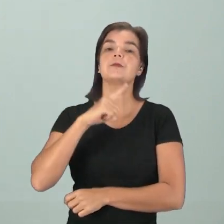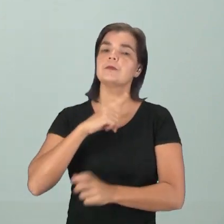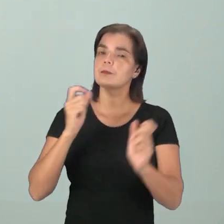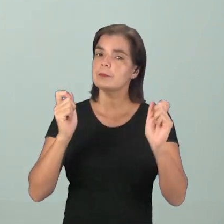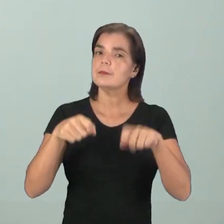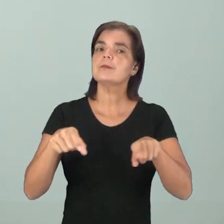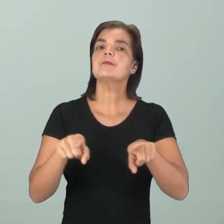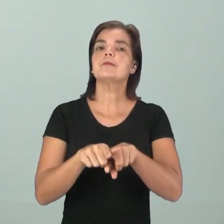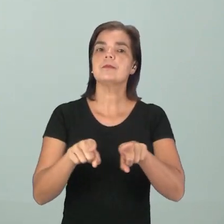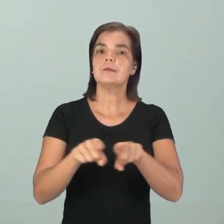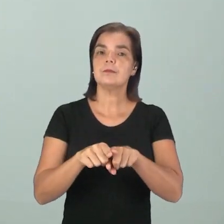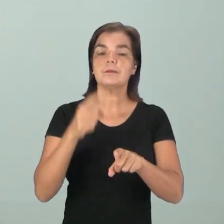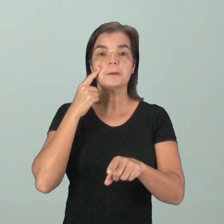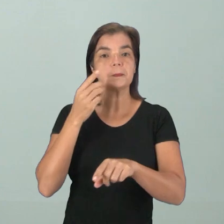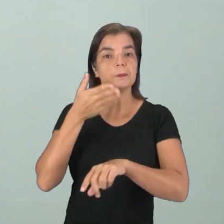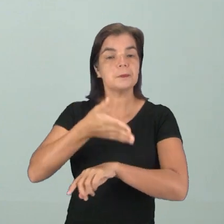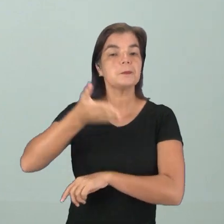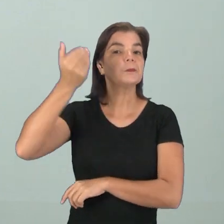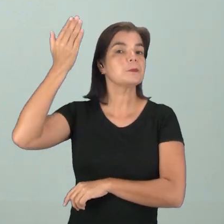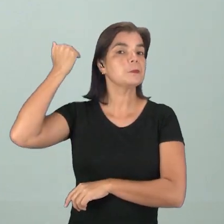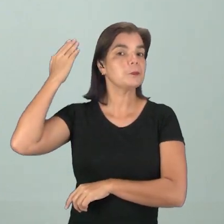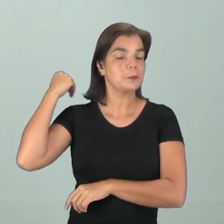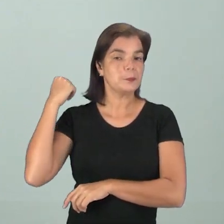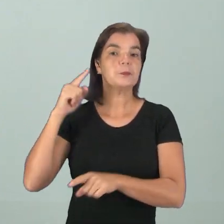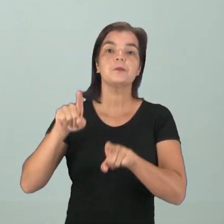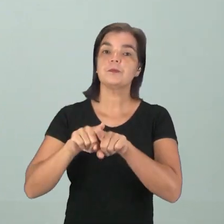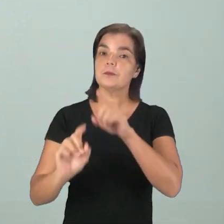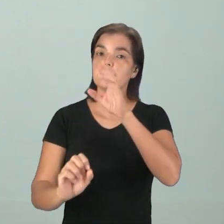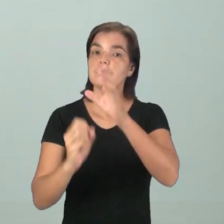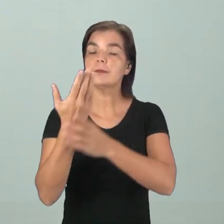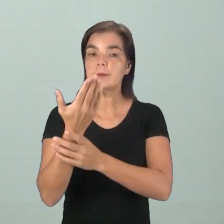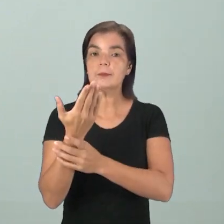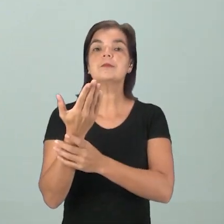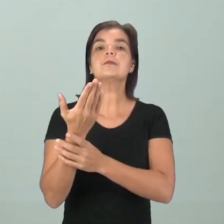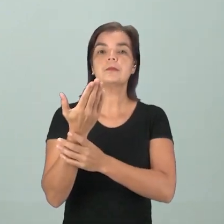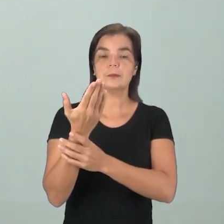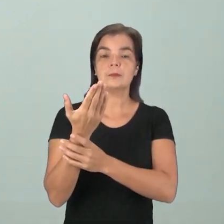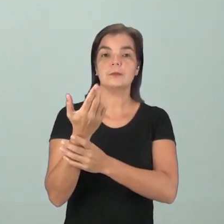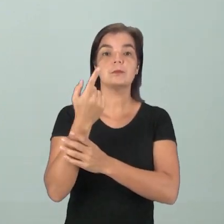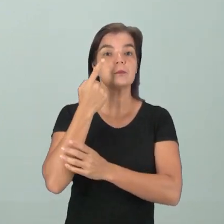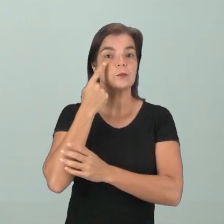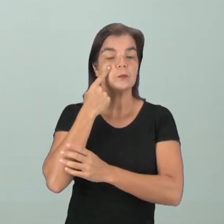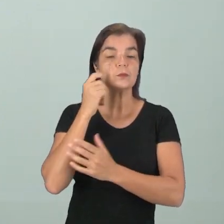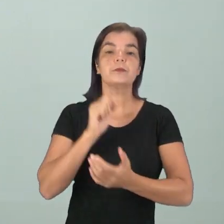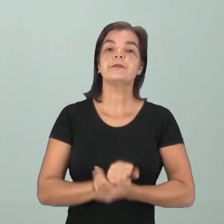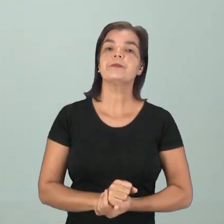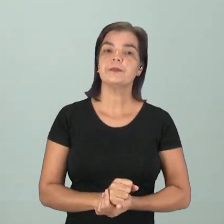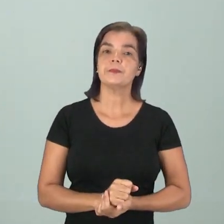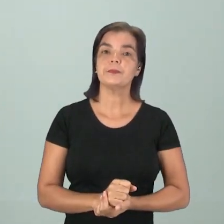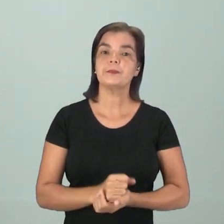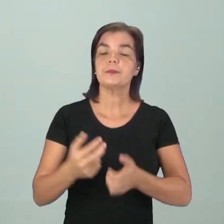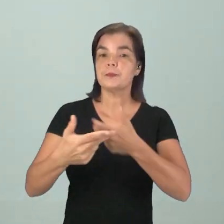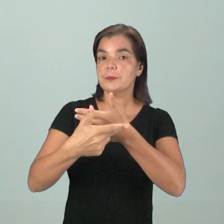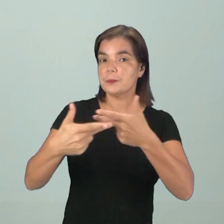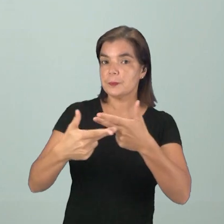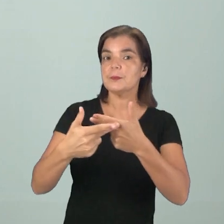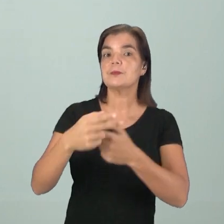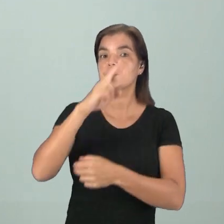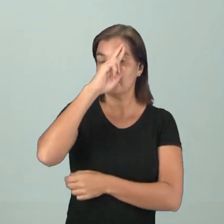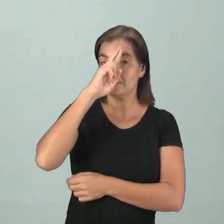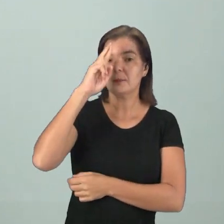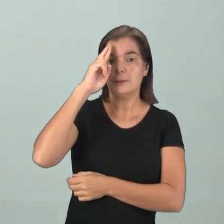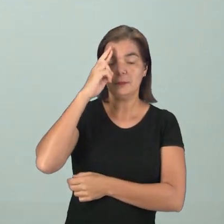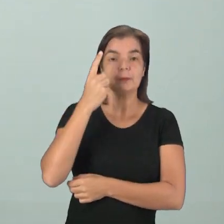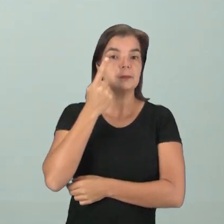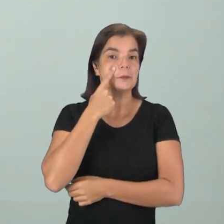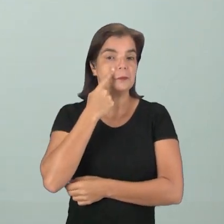essa possibilidade de acessar o passado, acessar acontecimentos do passado através dessas fontes históricas, certo?